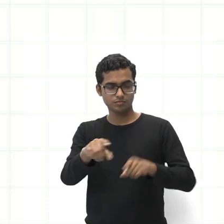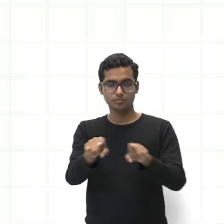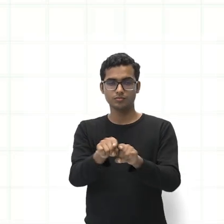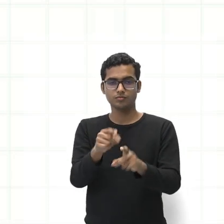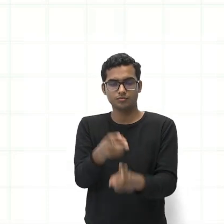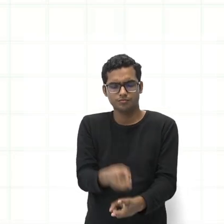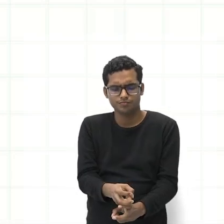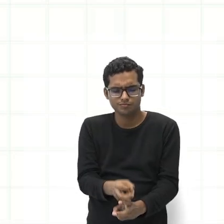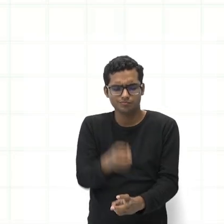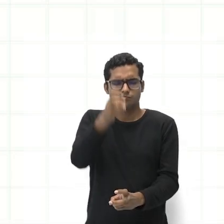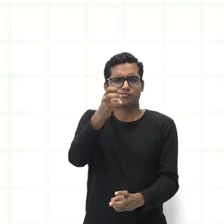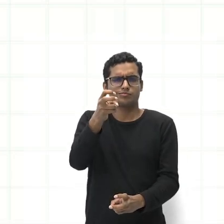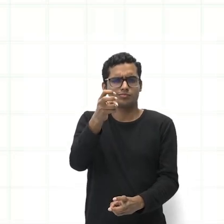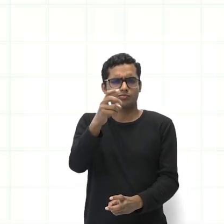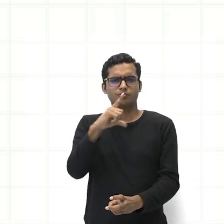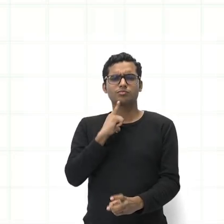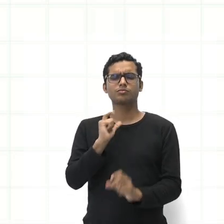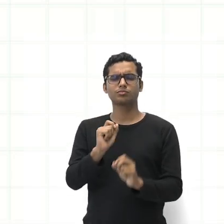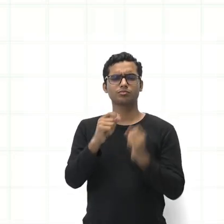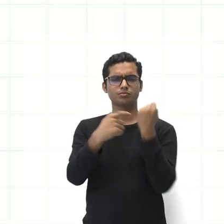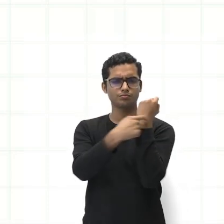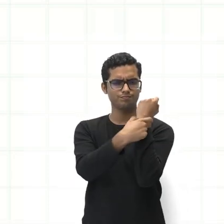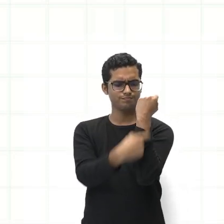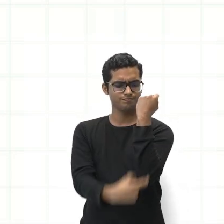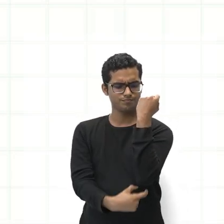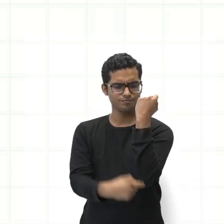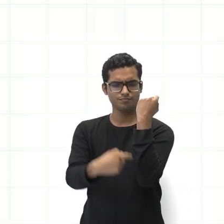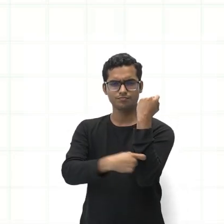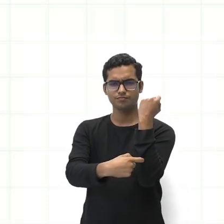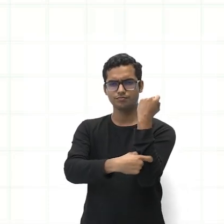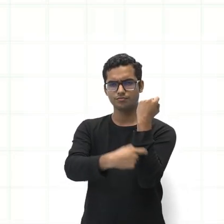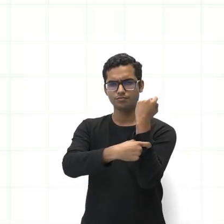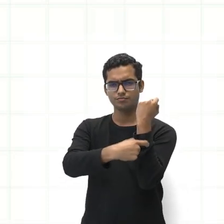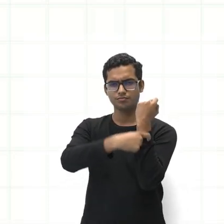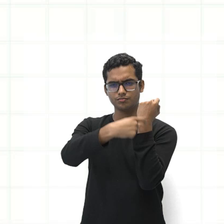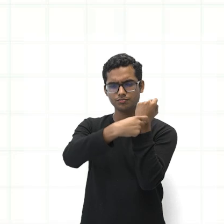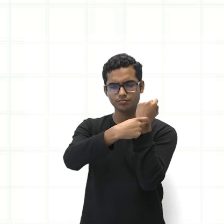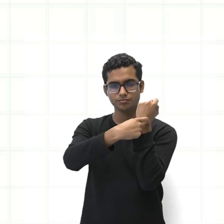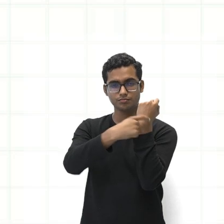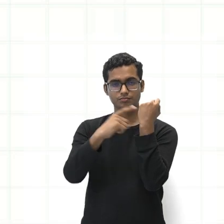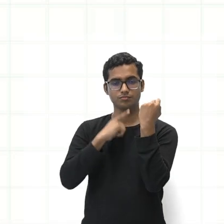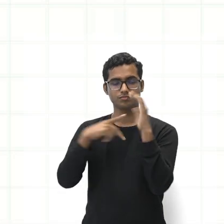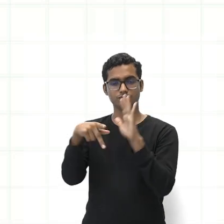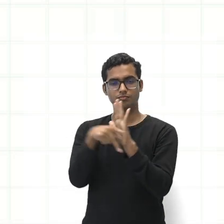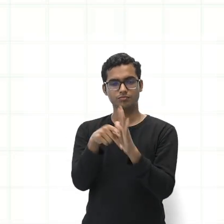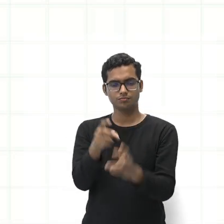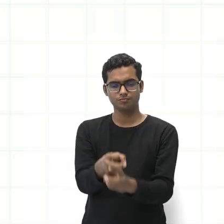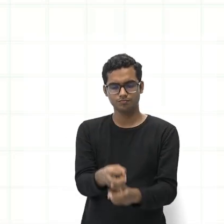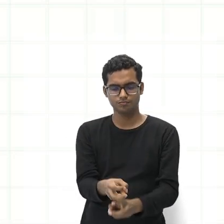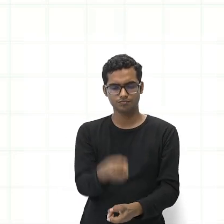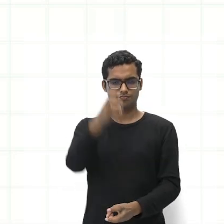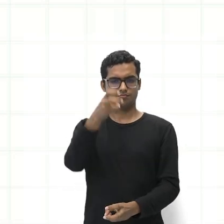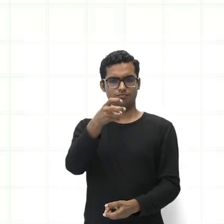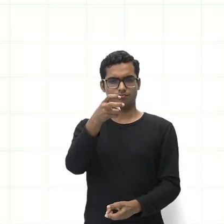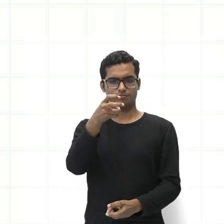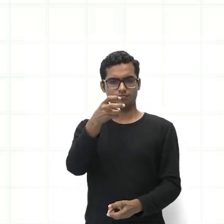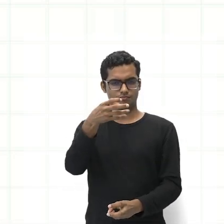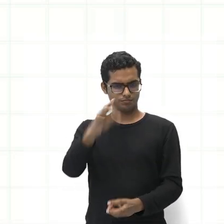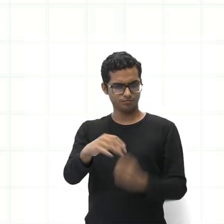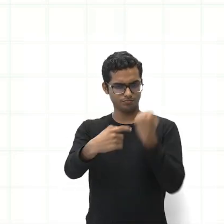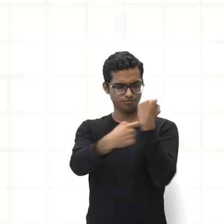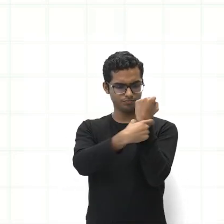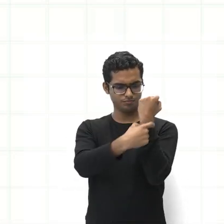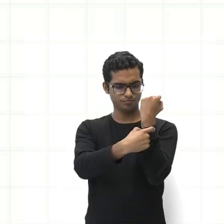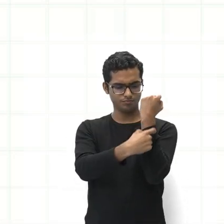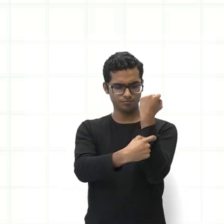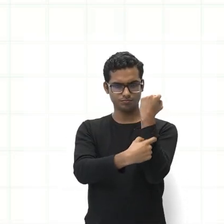vertebral vai ter o quê? A minha medula espinal, professora. Perfeito, é